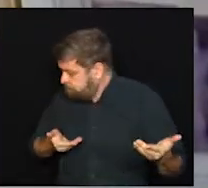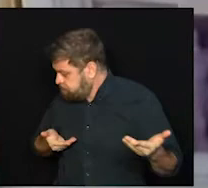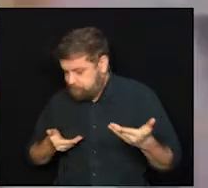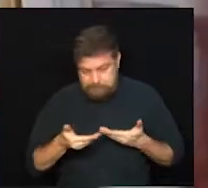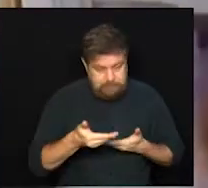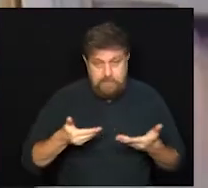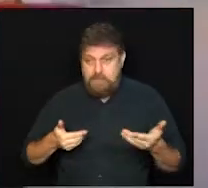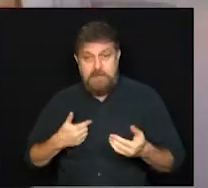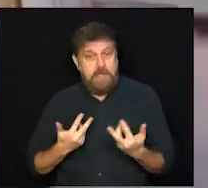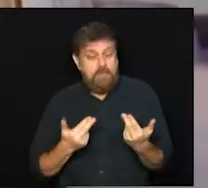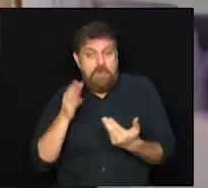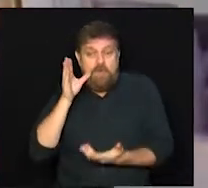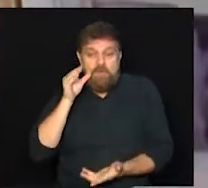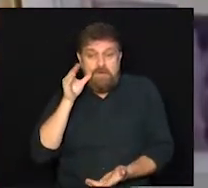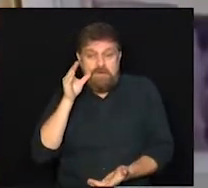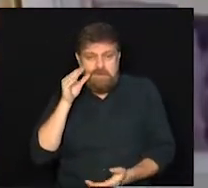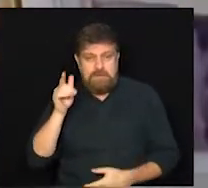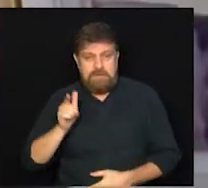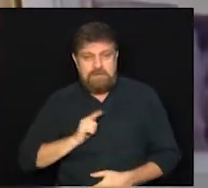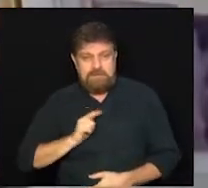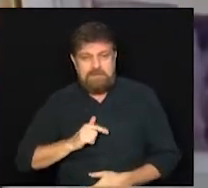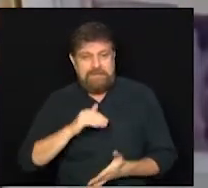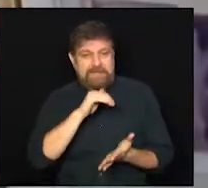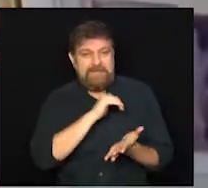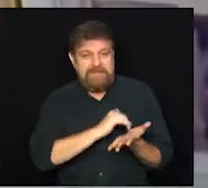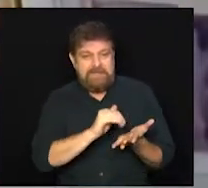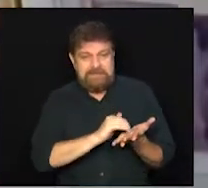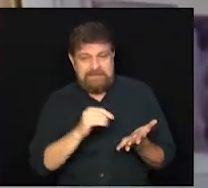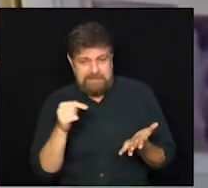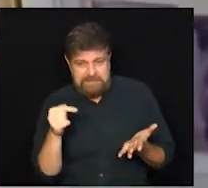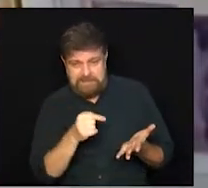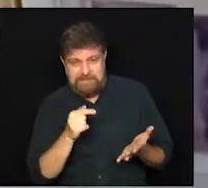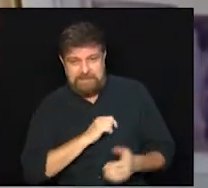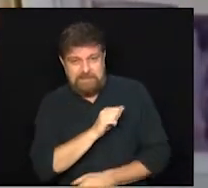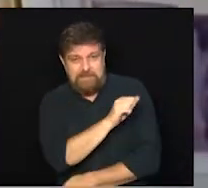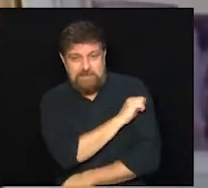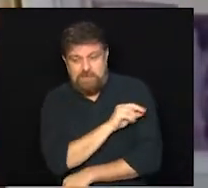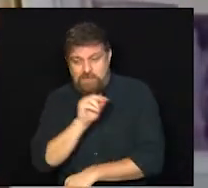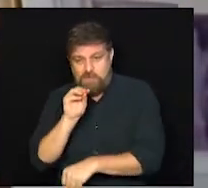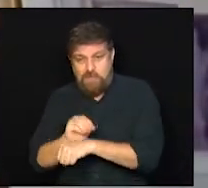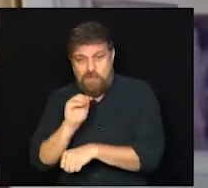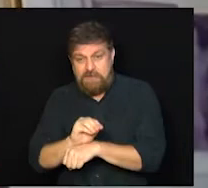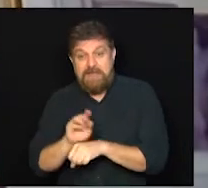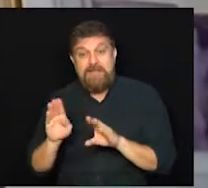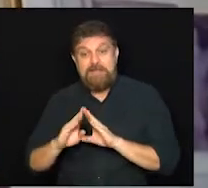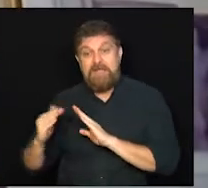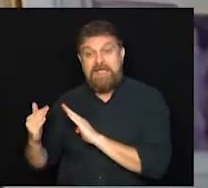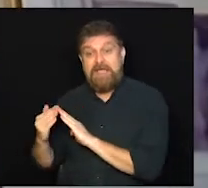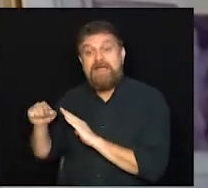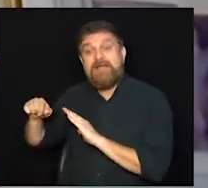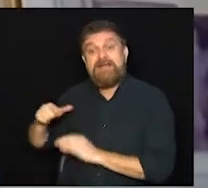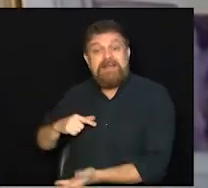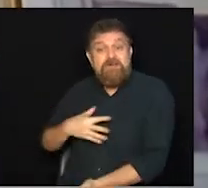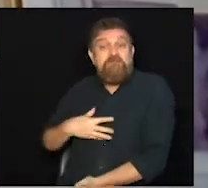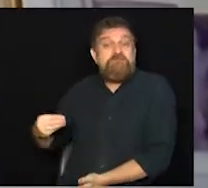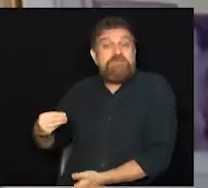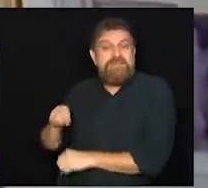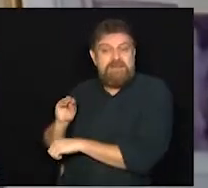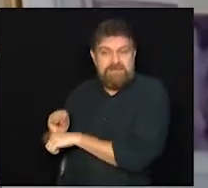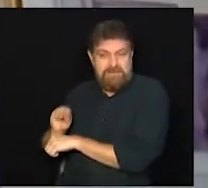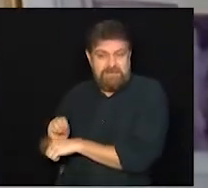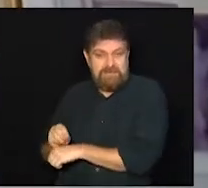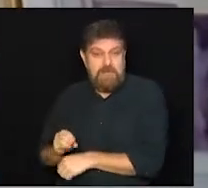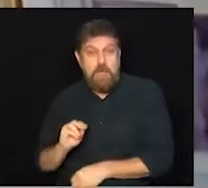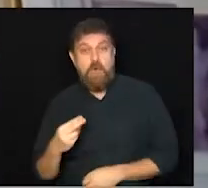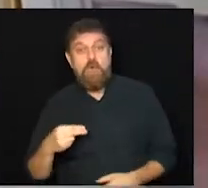nossos funcionários. O funcionário da secretaria, que cuida dos nossos alunos, também cuida do filho dele na casa dele. Então, ou do